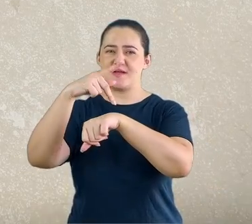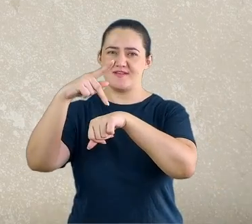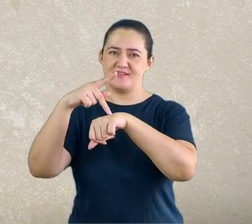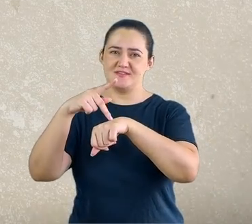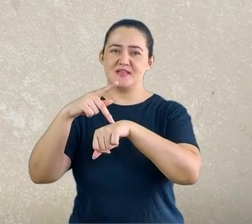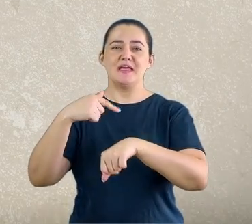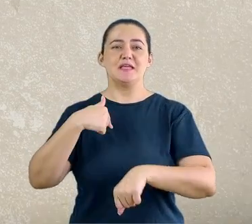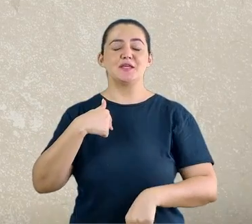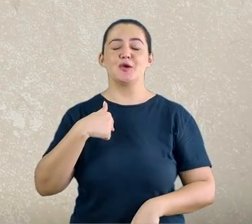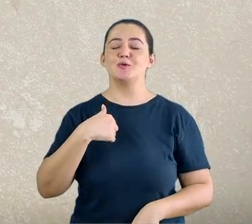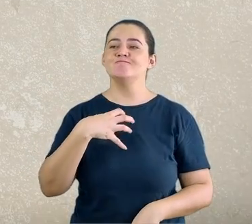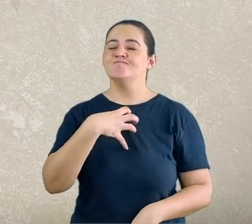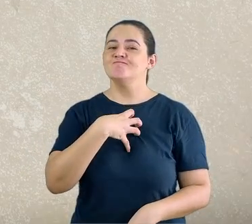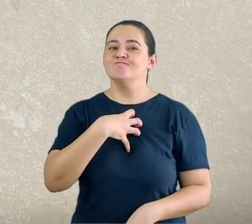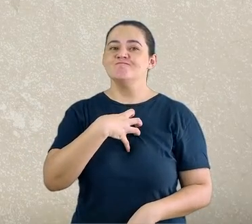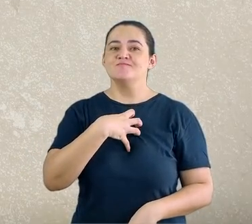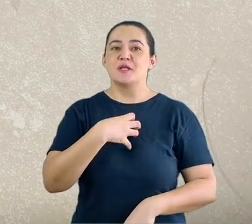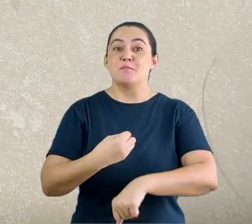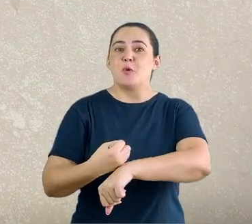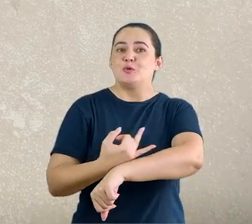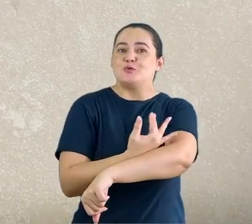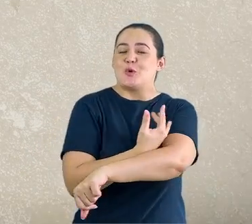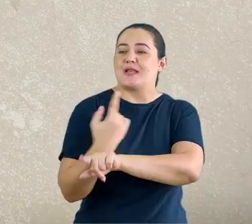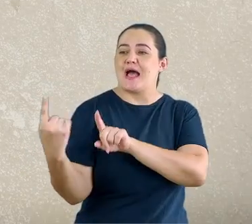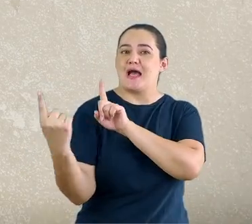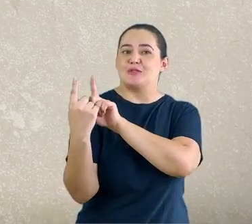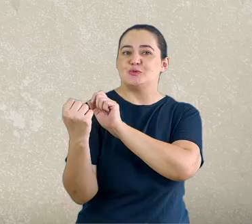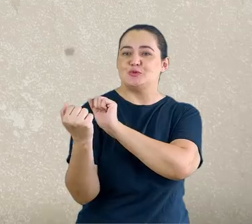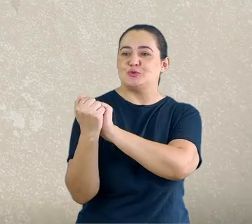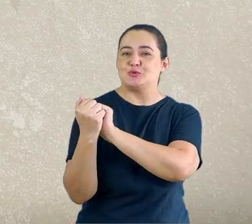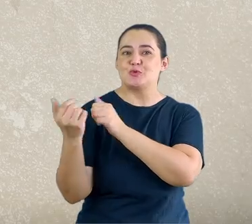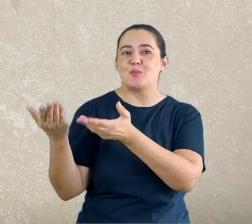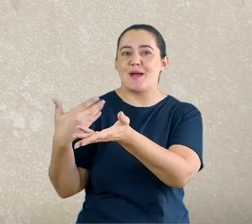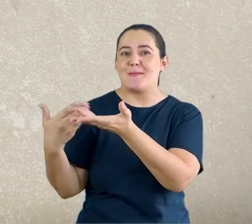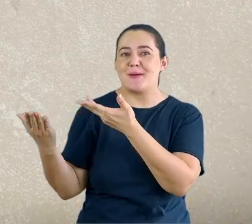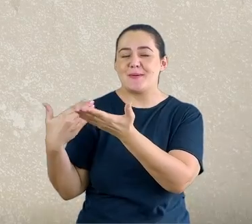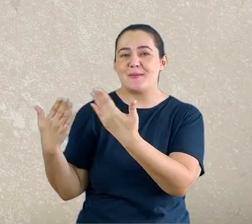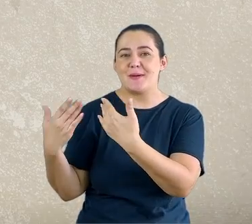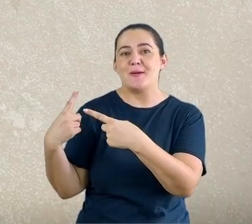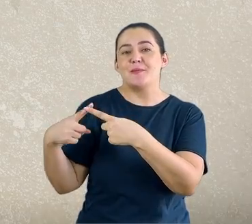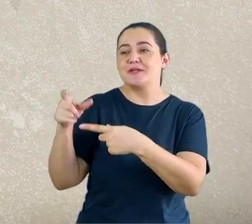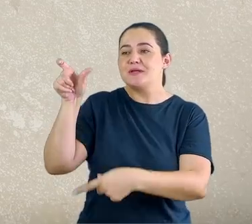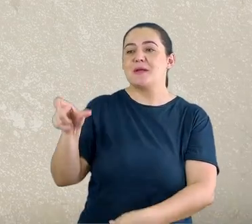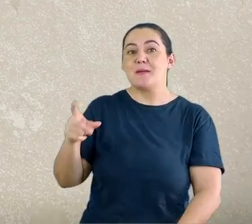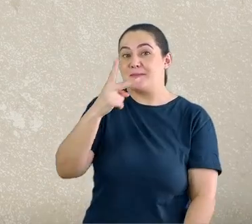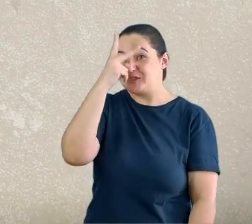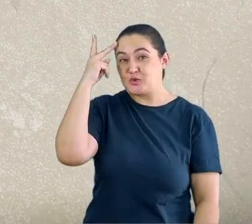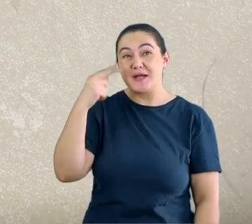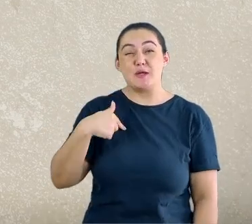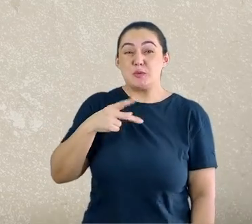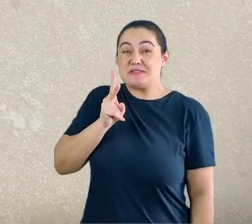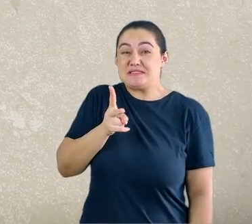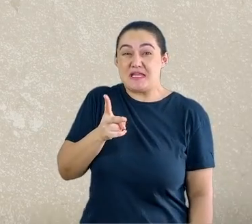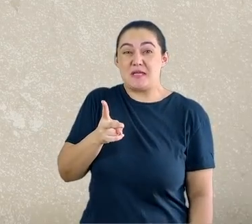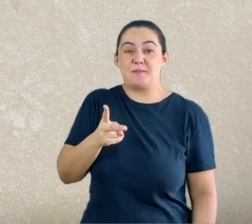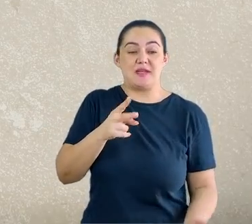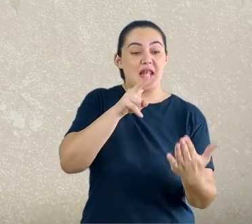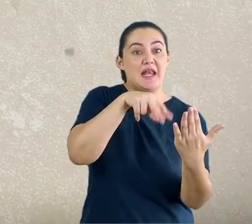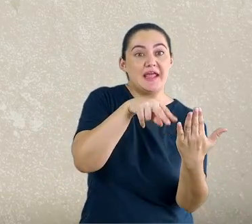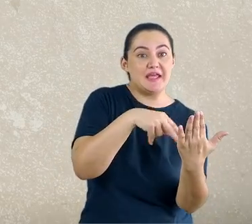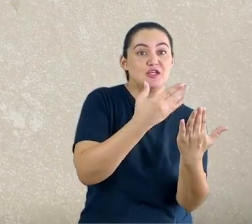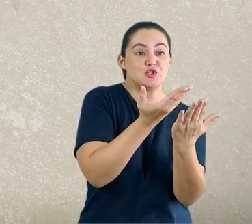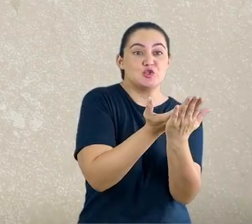E eu confesso para vocês que eu estou até emocionado por conversar um pouco com ele, porque é alguém que eu sempre vi em